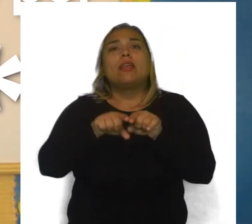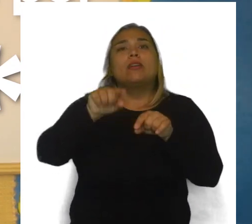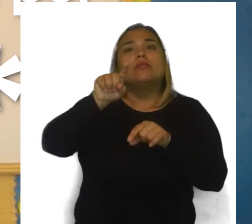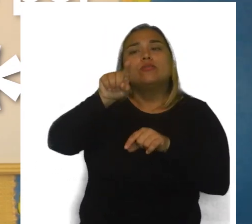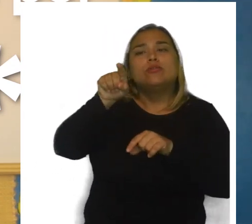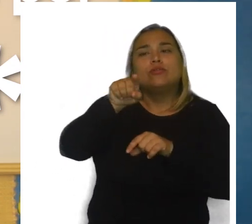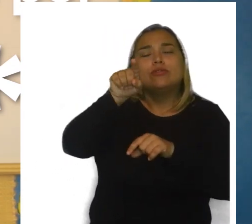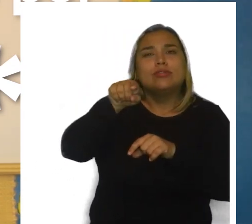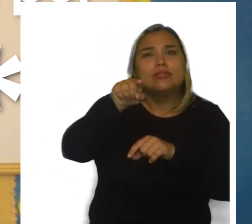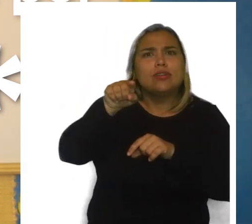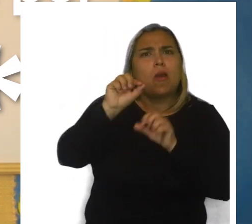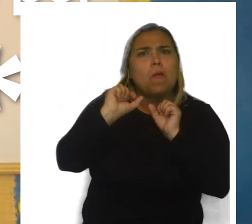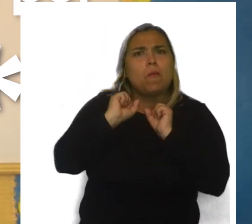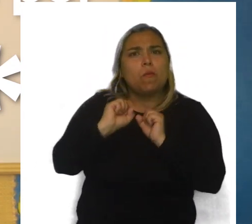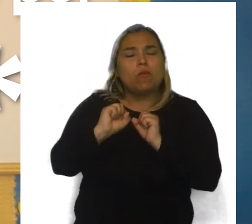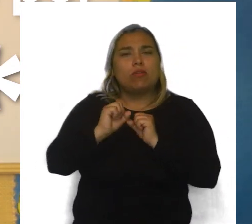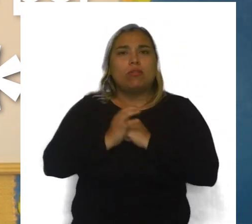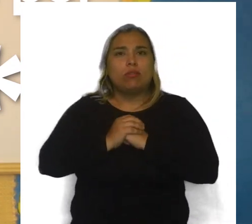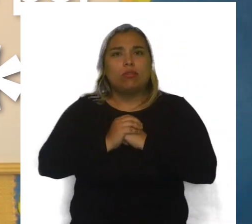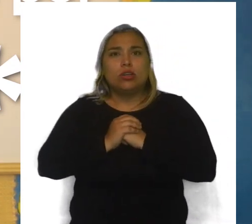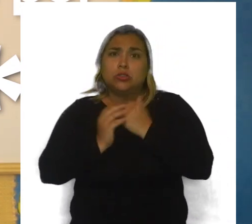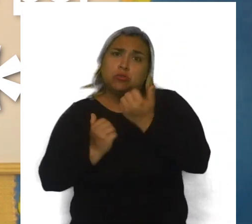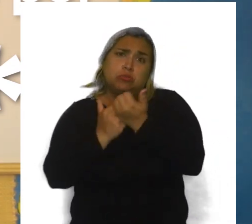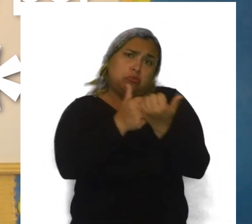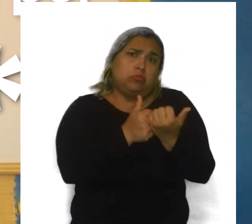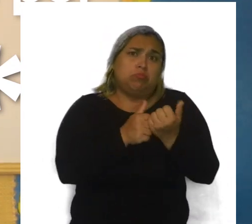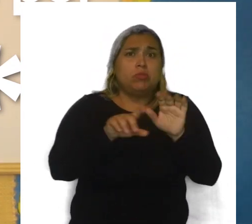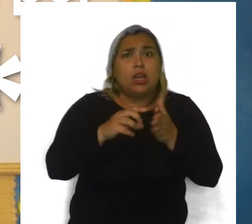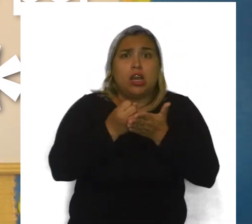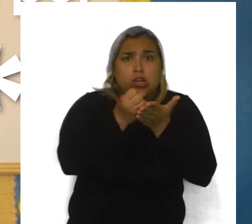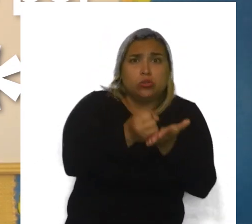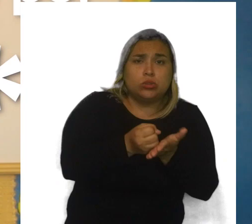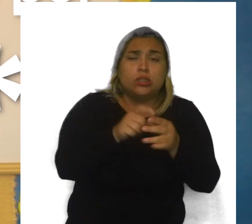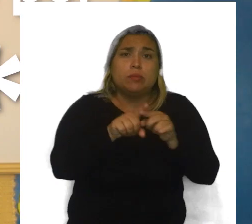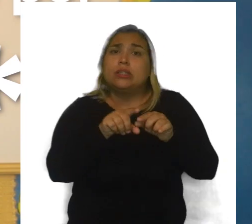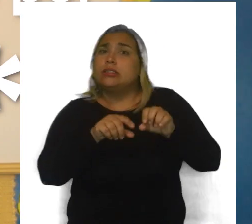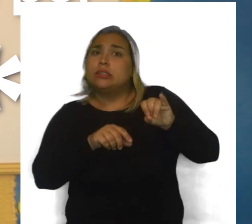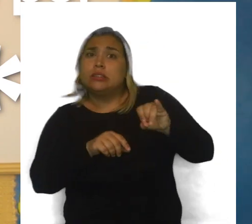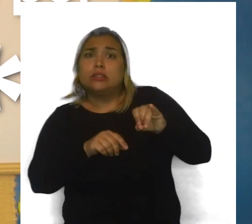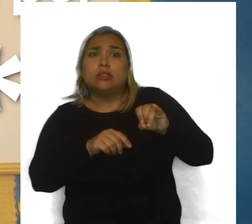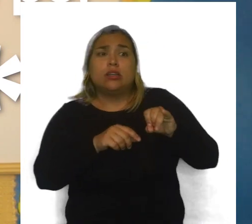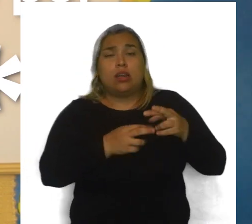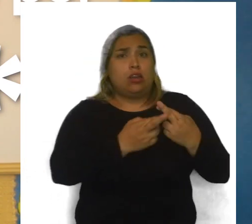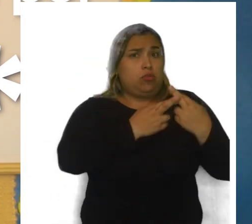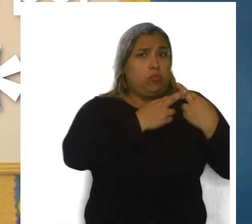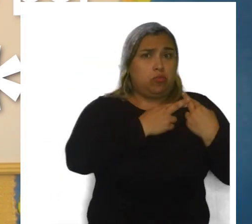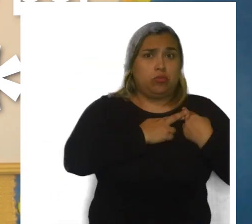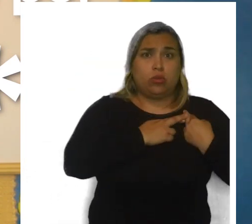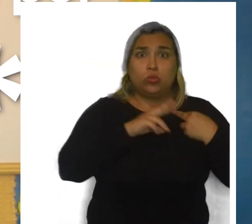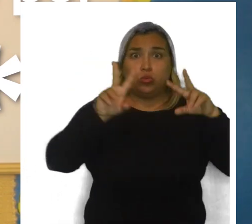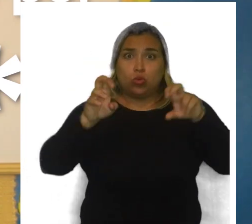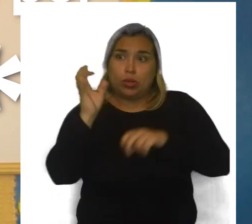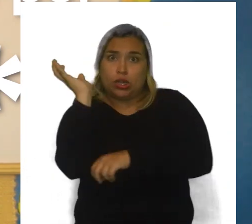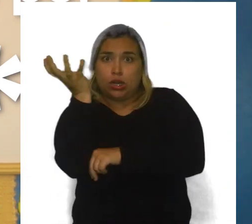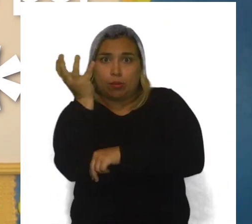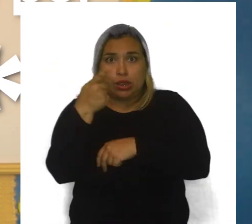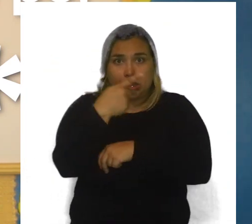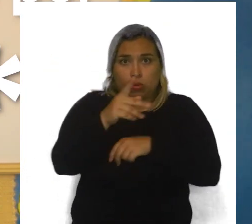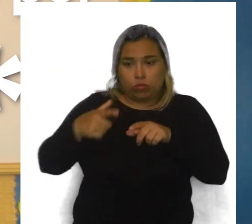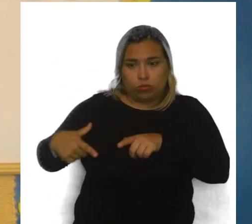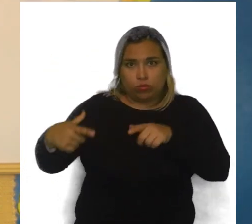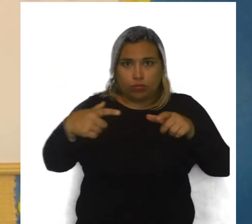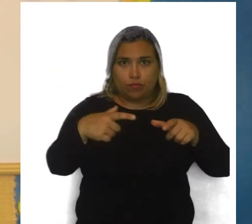para substituí-lo. Isso pode ser útil ao procurar por um órgão responsável por alguma questão ligada ao clima no seu